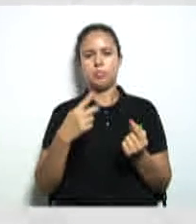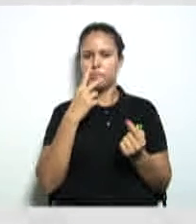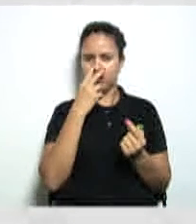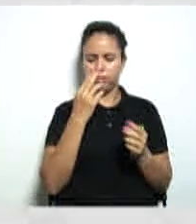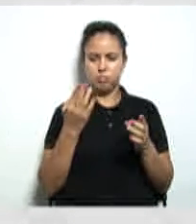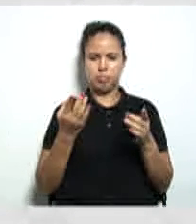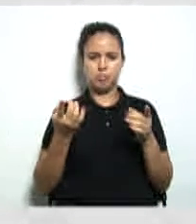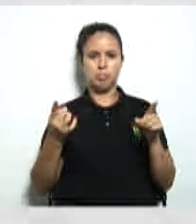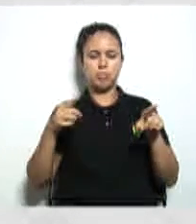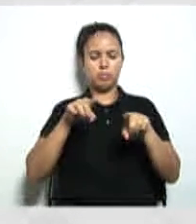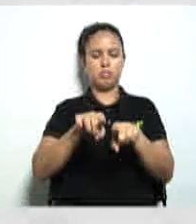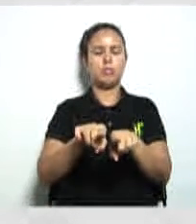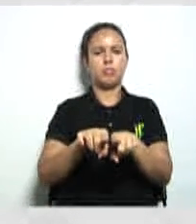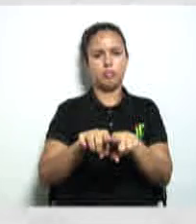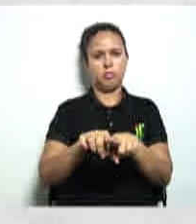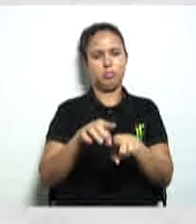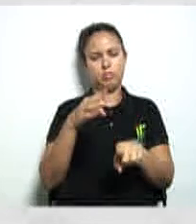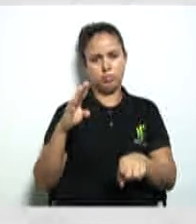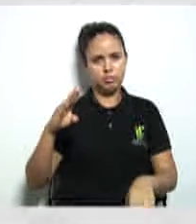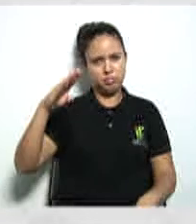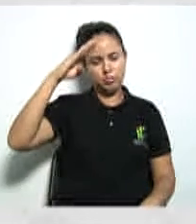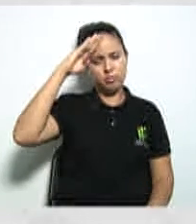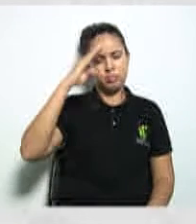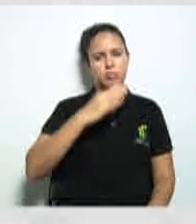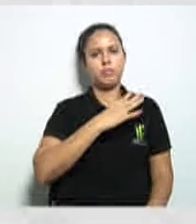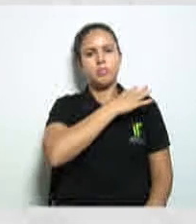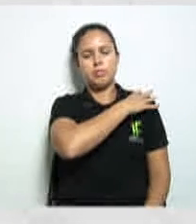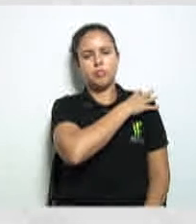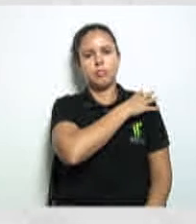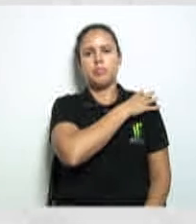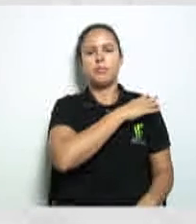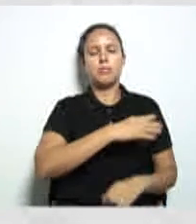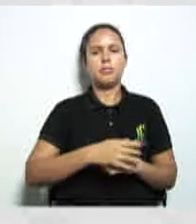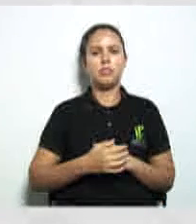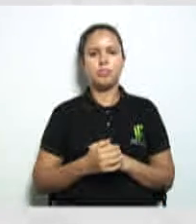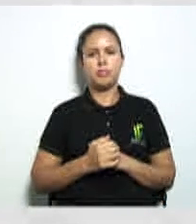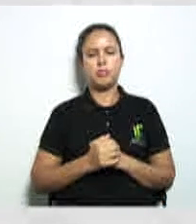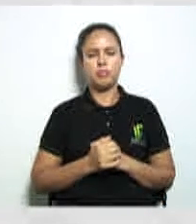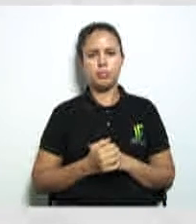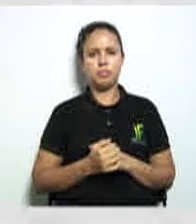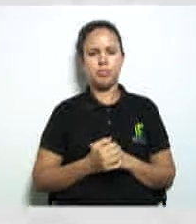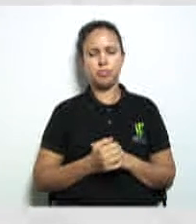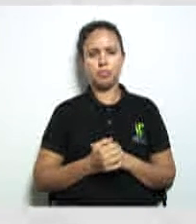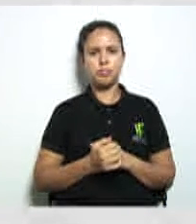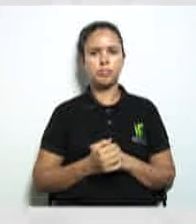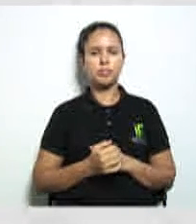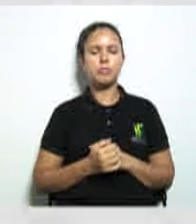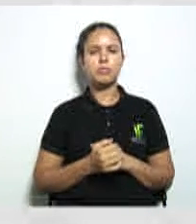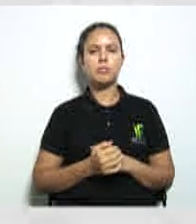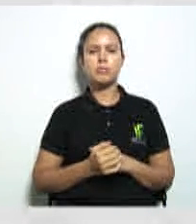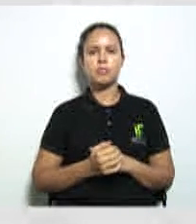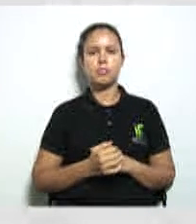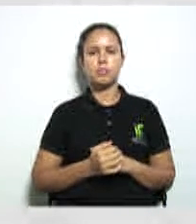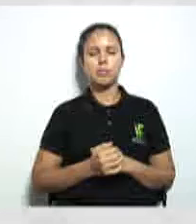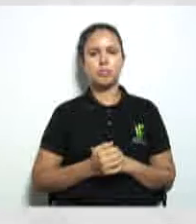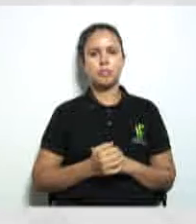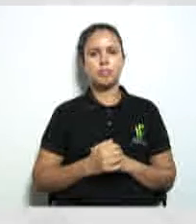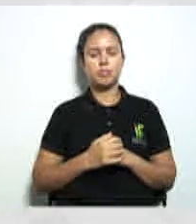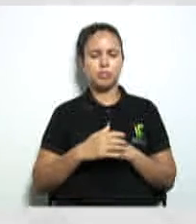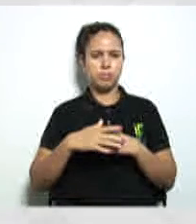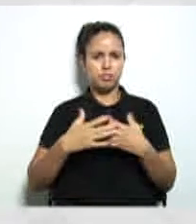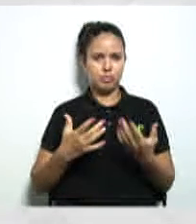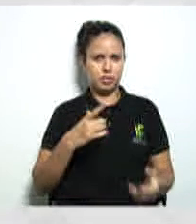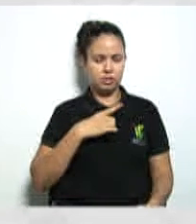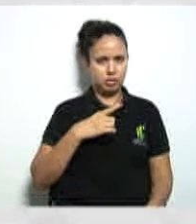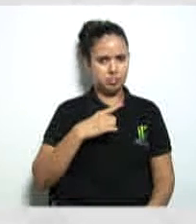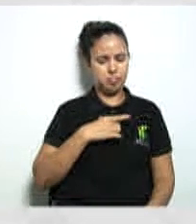né? Para significa ao lado. E aí ele pelo fato de ter essa questão de